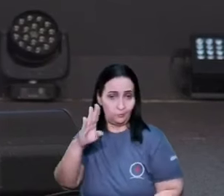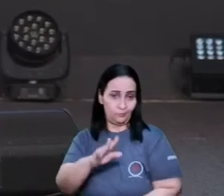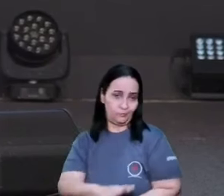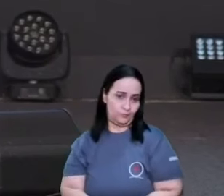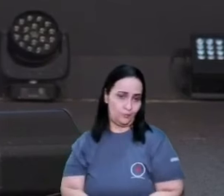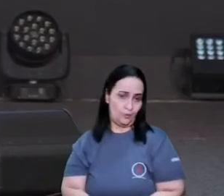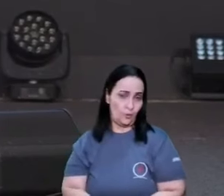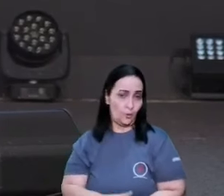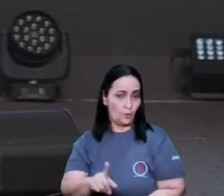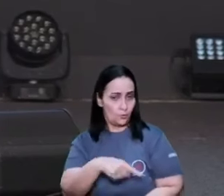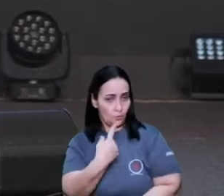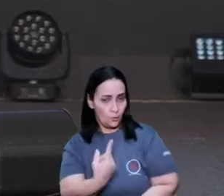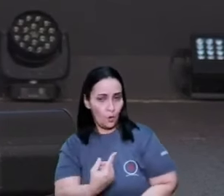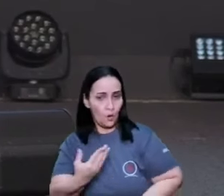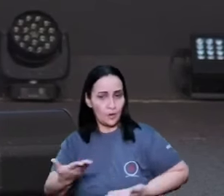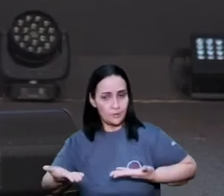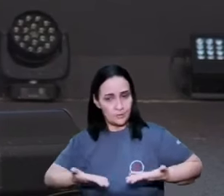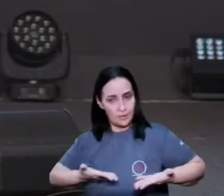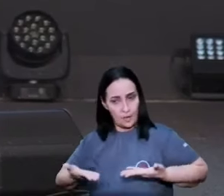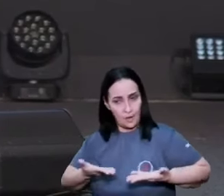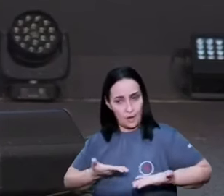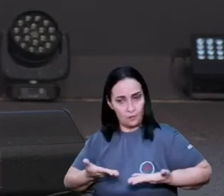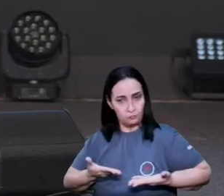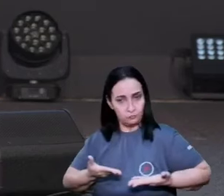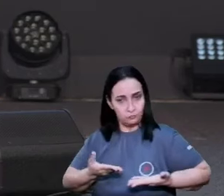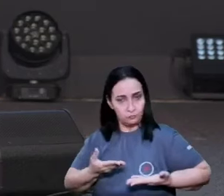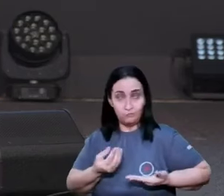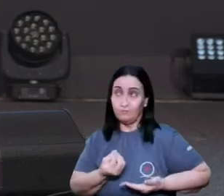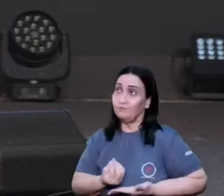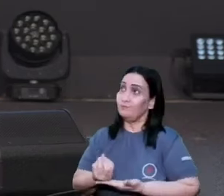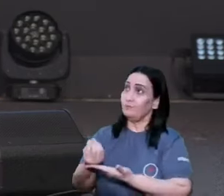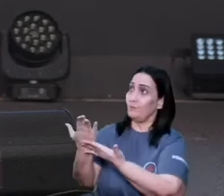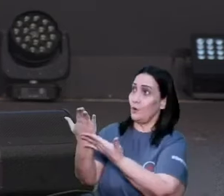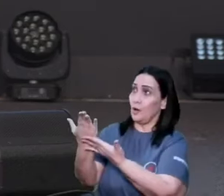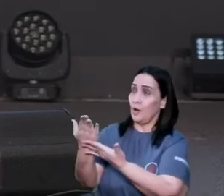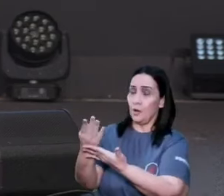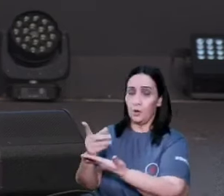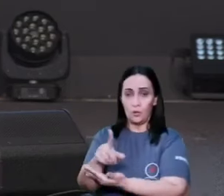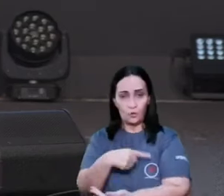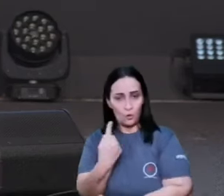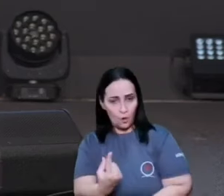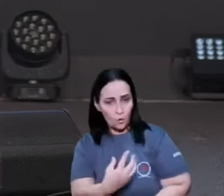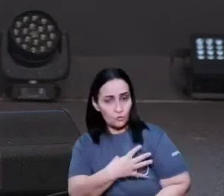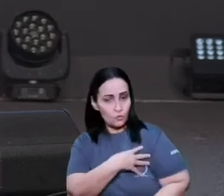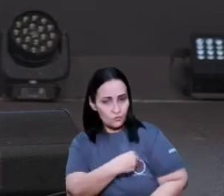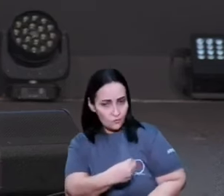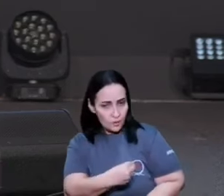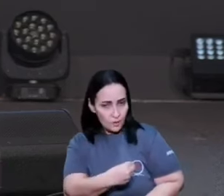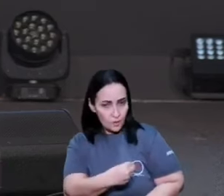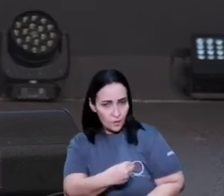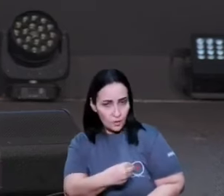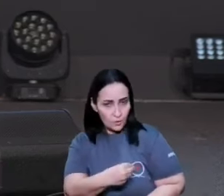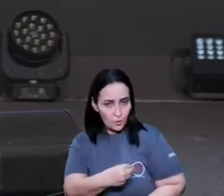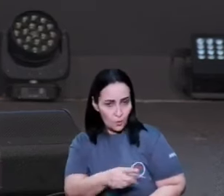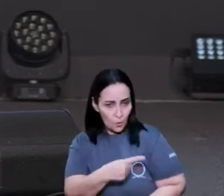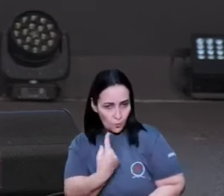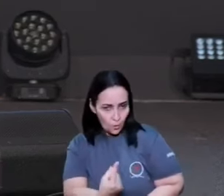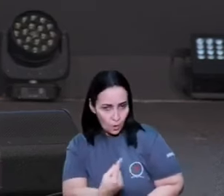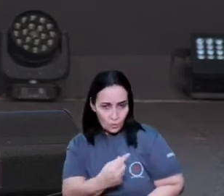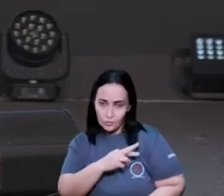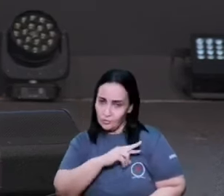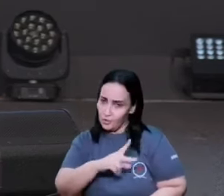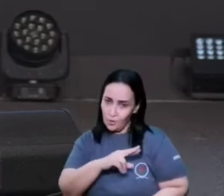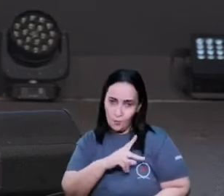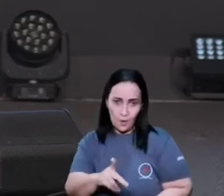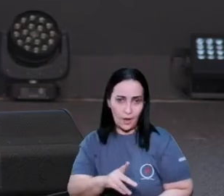como servo a gente entrega porque filhos não são nossos somos apenas o mordomos que